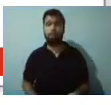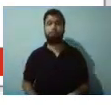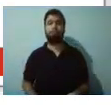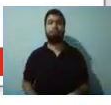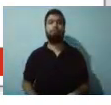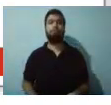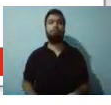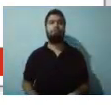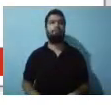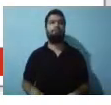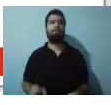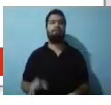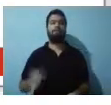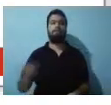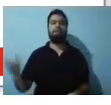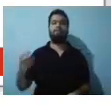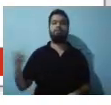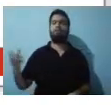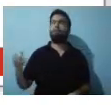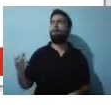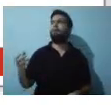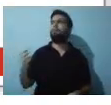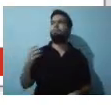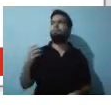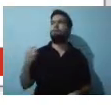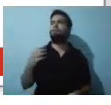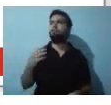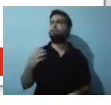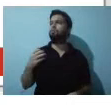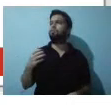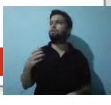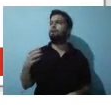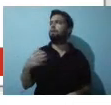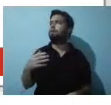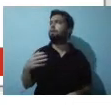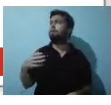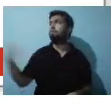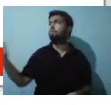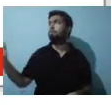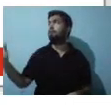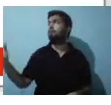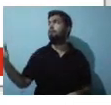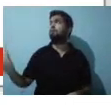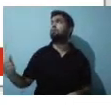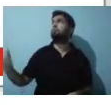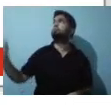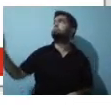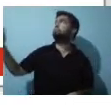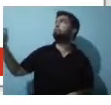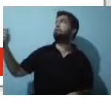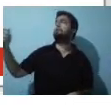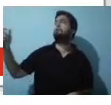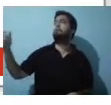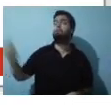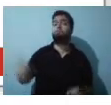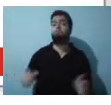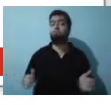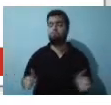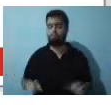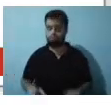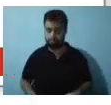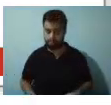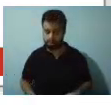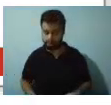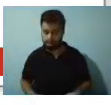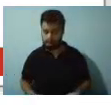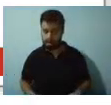Eu posso fazer chamada, videochamada, a gente se comunicar daqui, e o cara lá dos Estados Unidos mostrando a casa dele, de